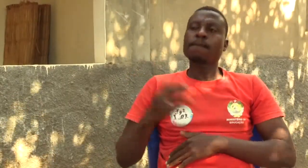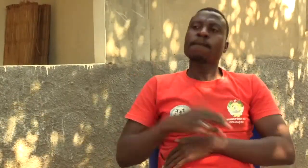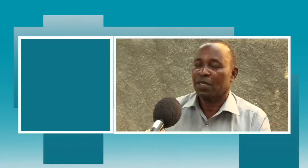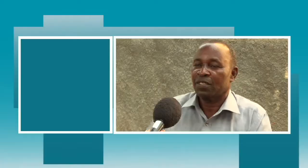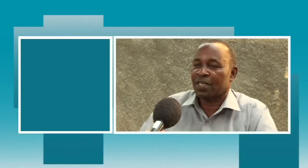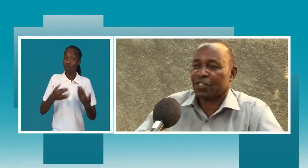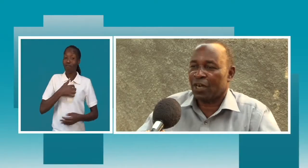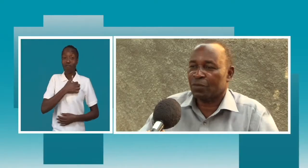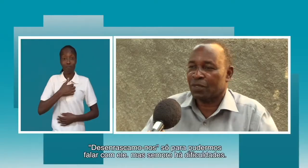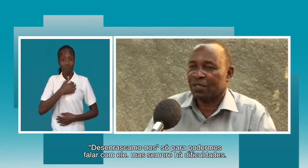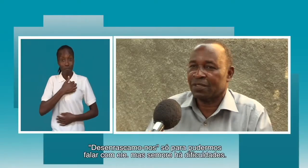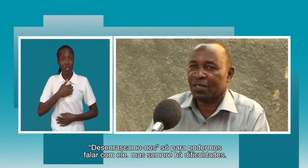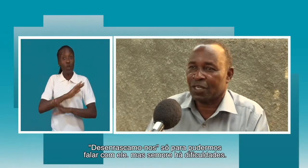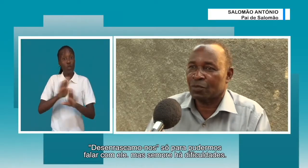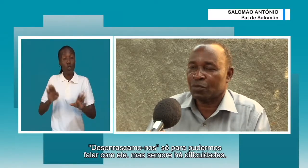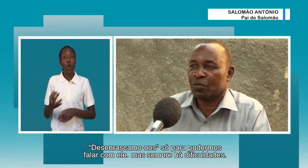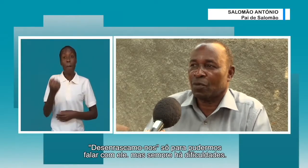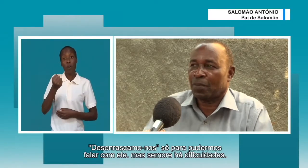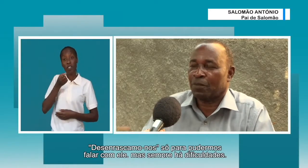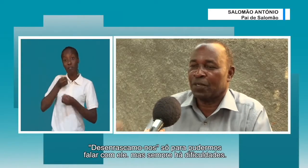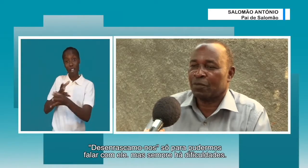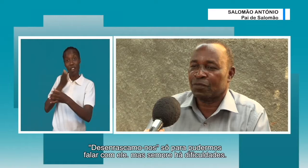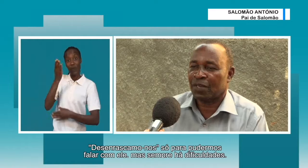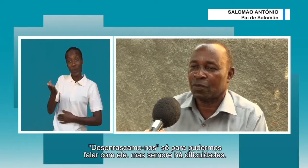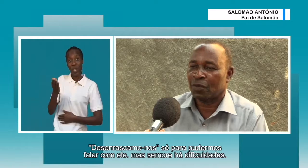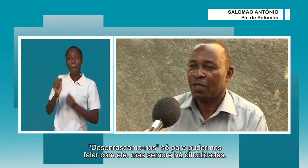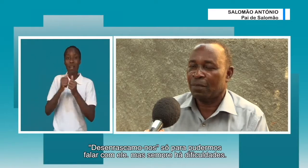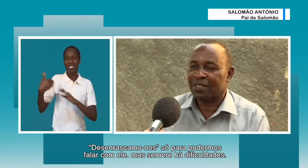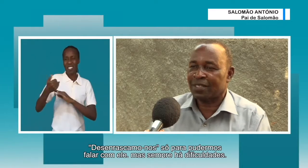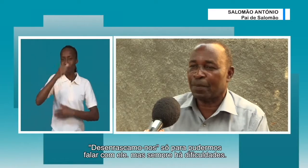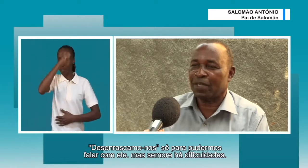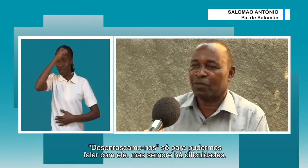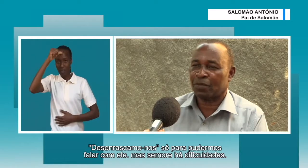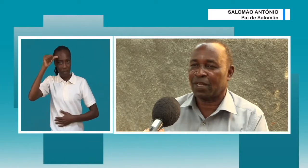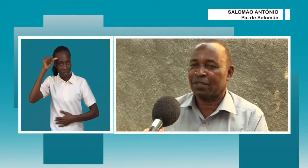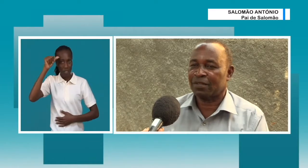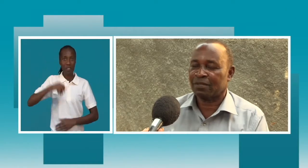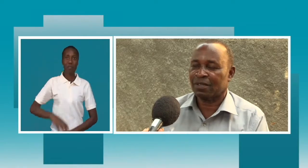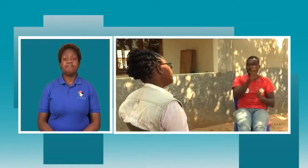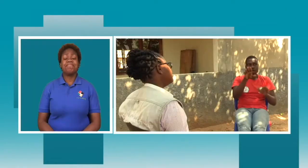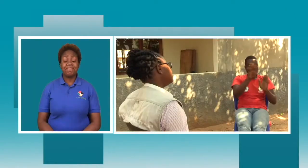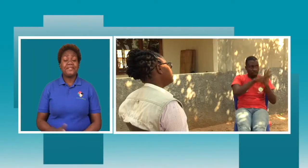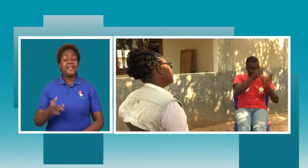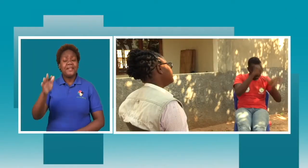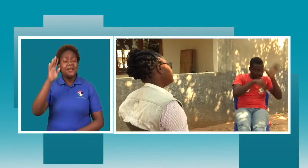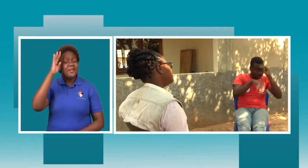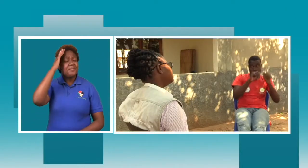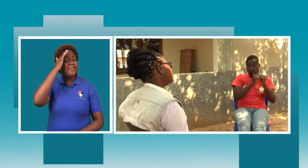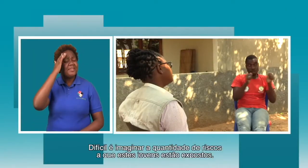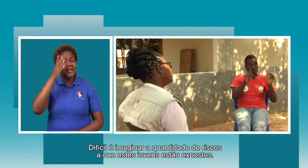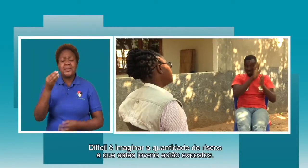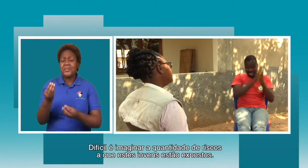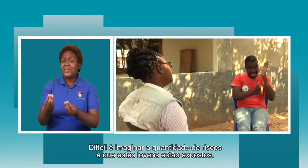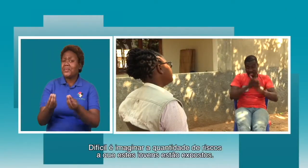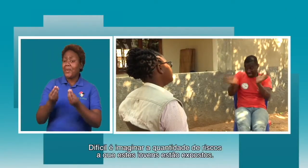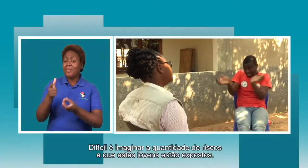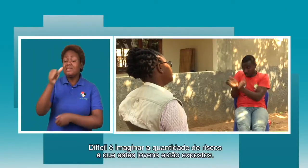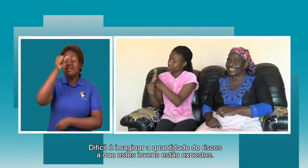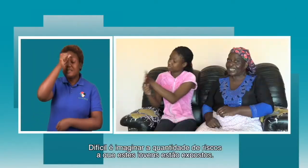usar os carros nessa vascão só para poderem falar conta mas sempre a dificuldade é difícil